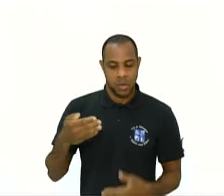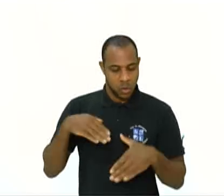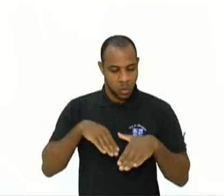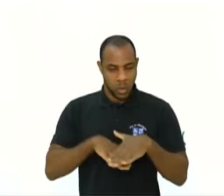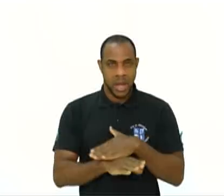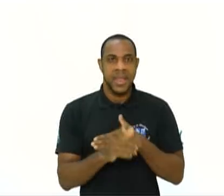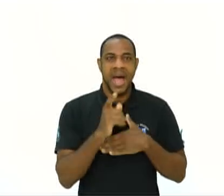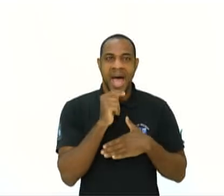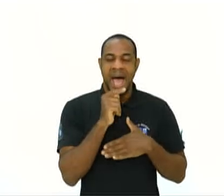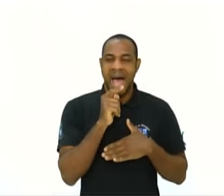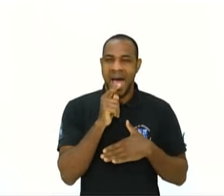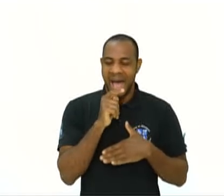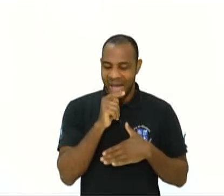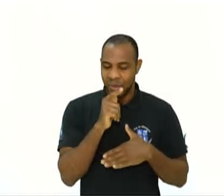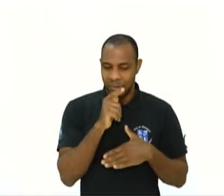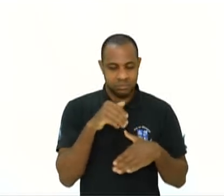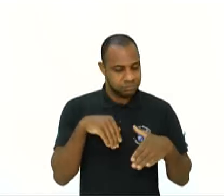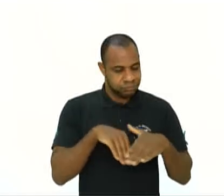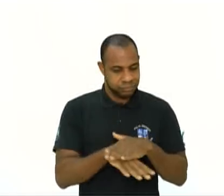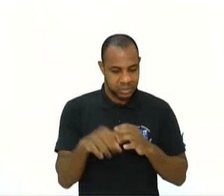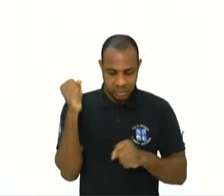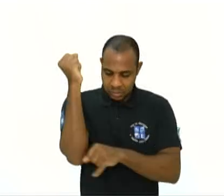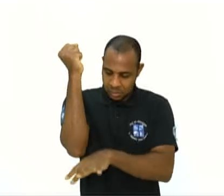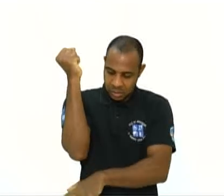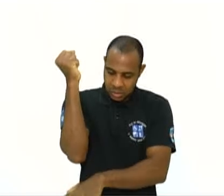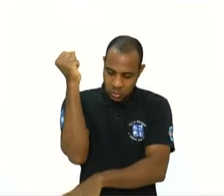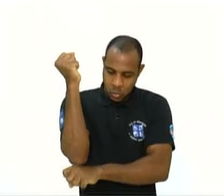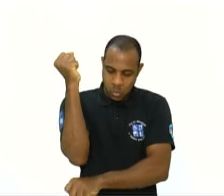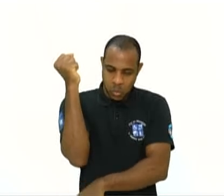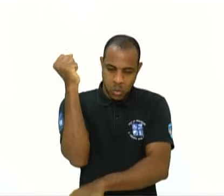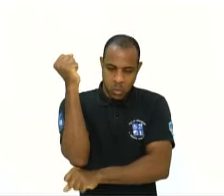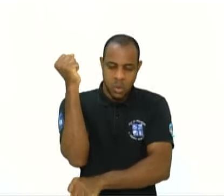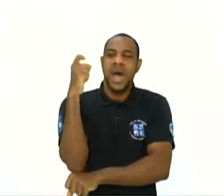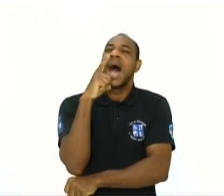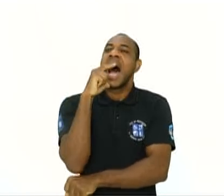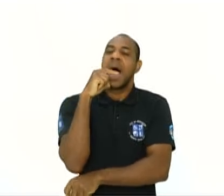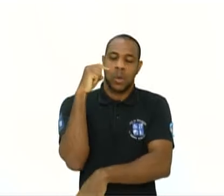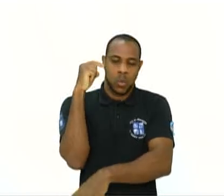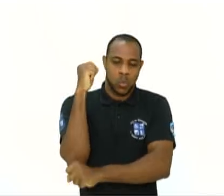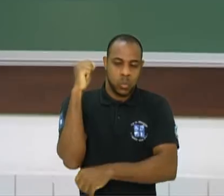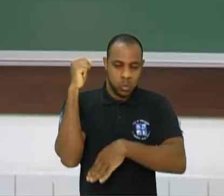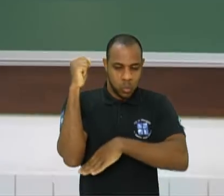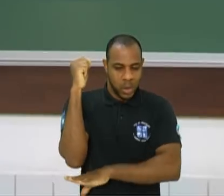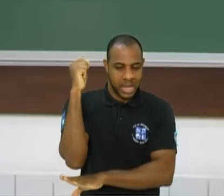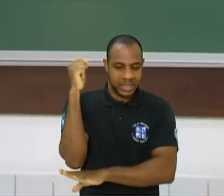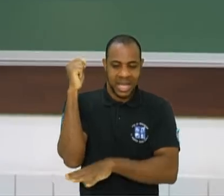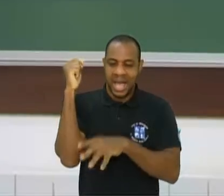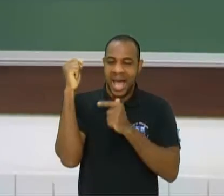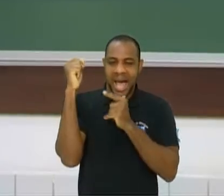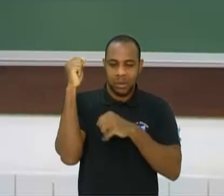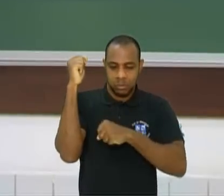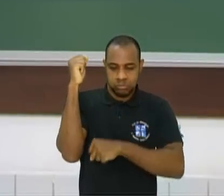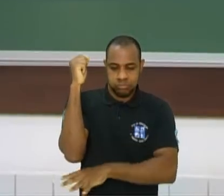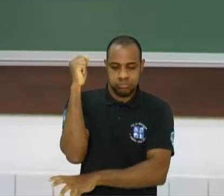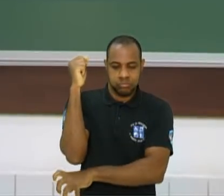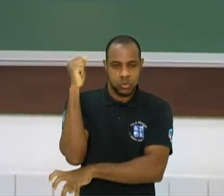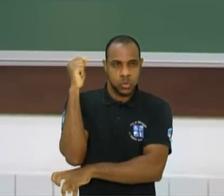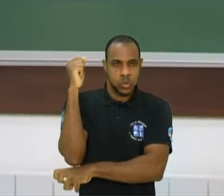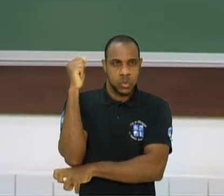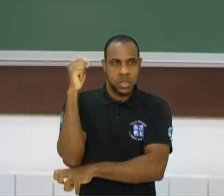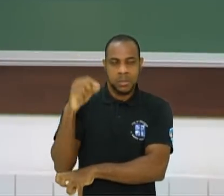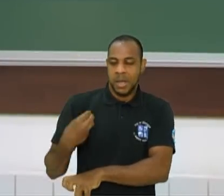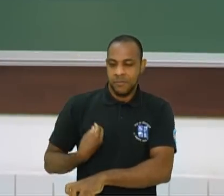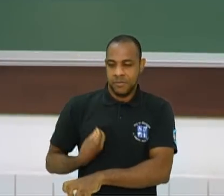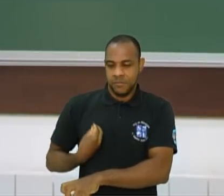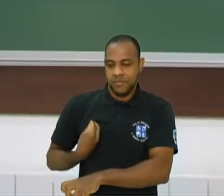alimentar e servir como moradia. Então, o baobá, sim, ele serve como água, ele tem água, né, para